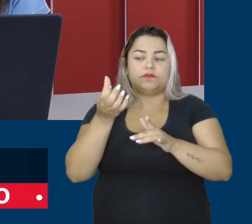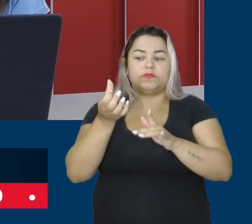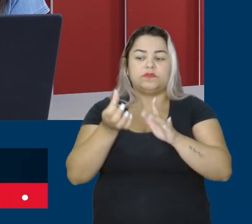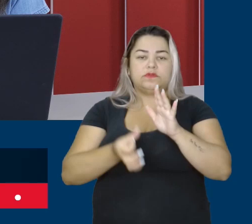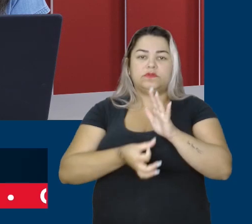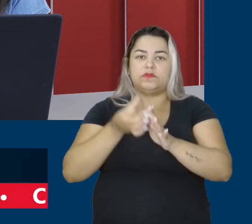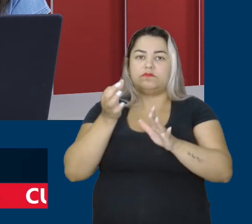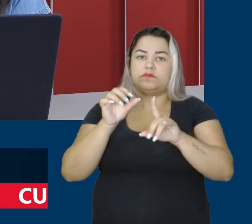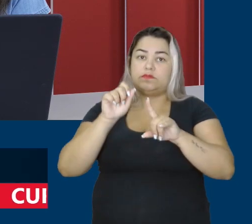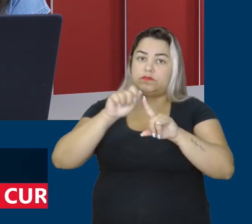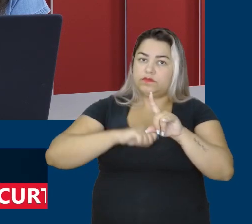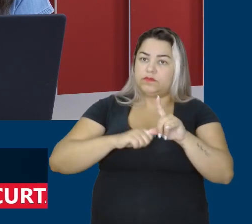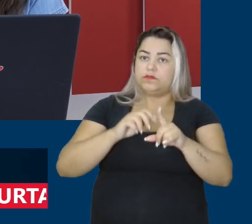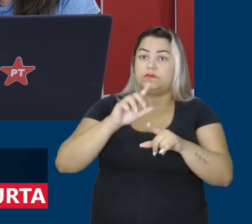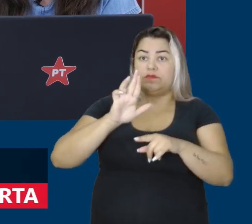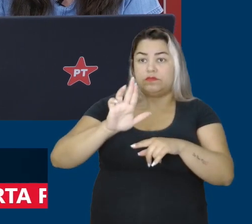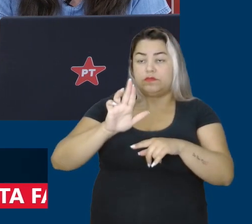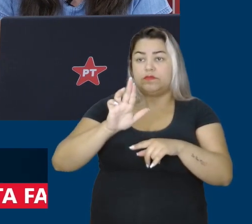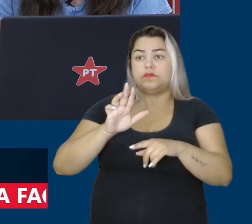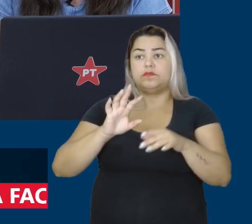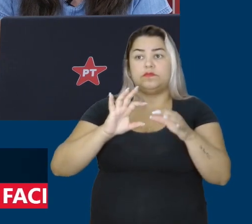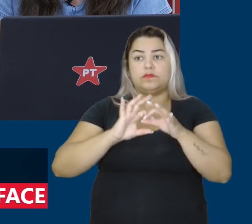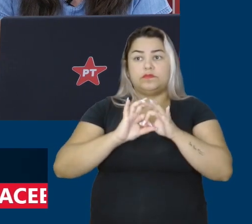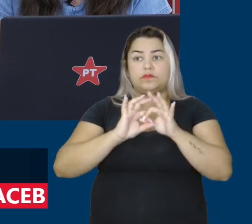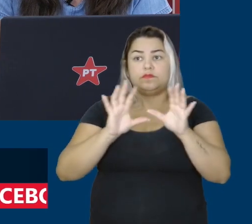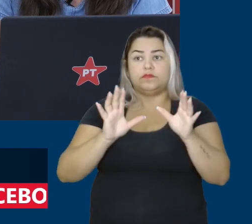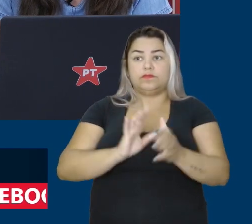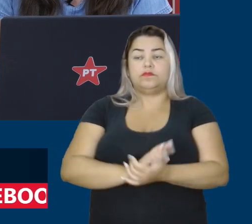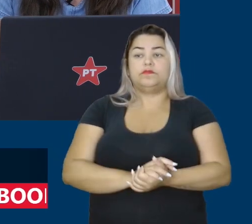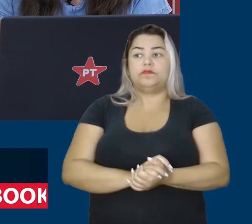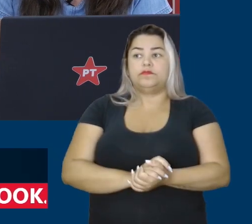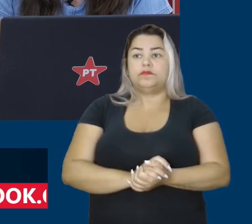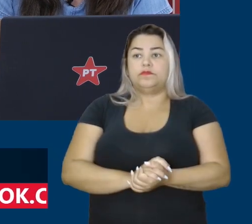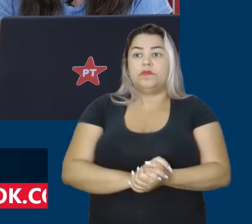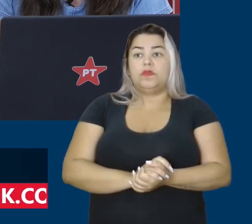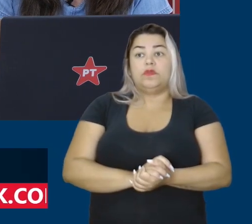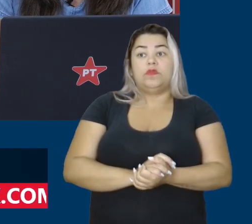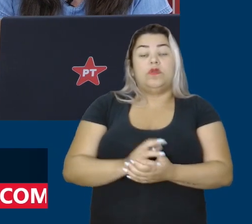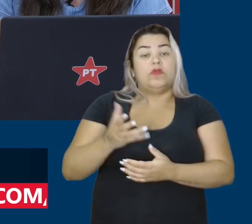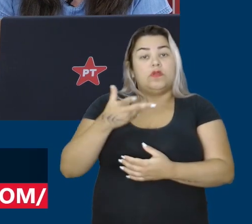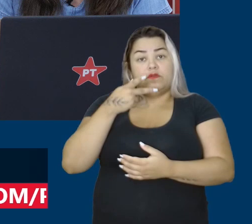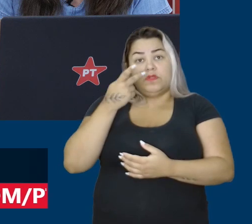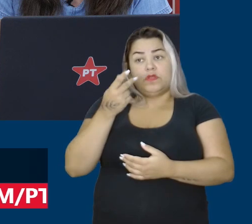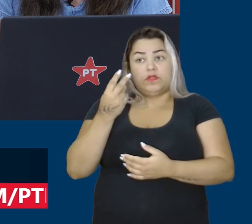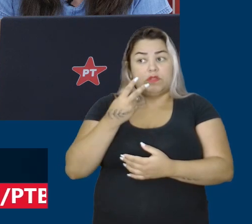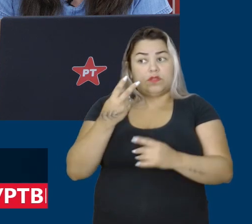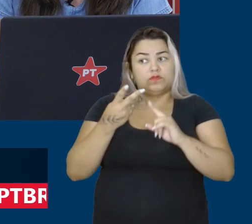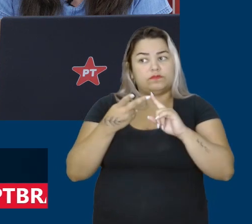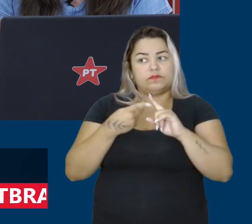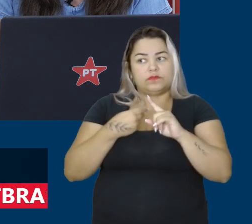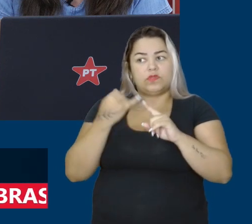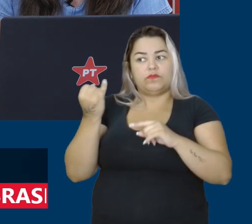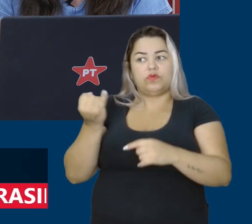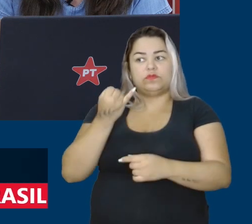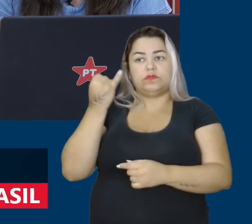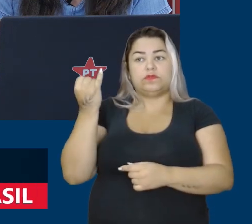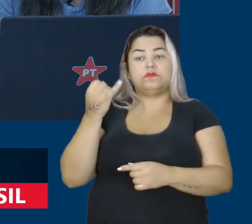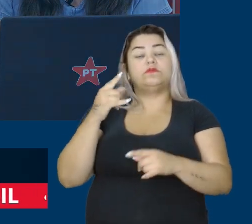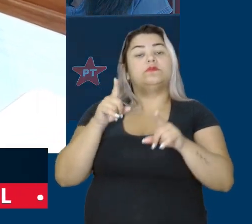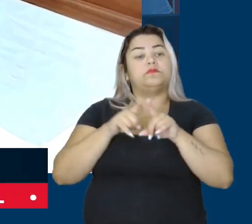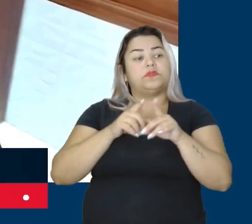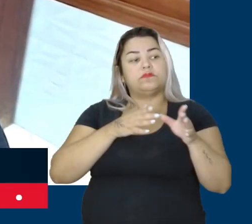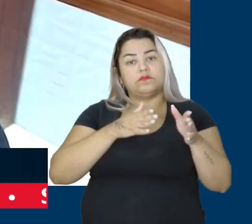governo Lula. Se tu me permitir, bem resumido, eu quero destacar algumas questões que eu achei fundamental nesse